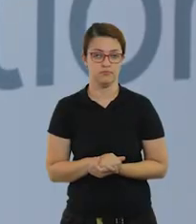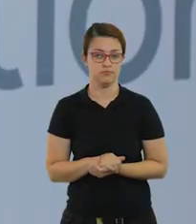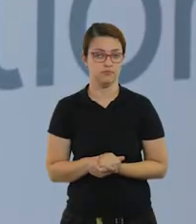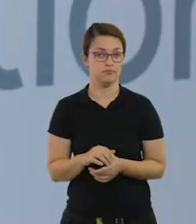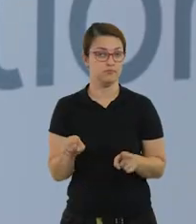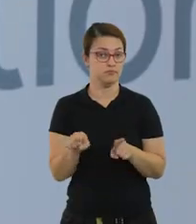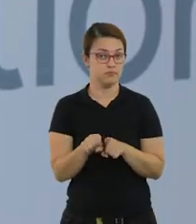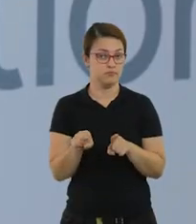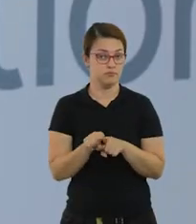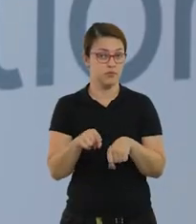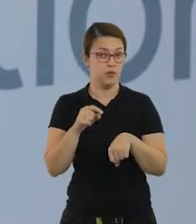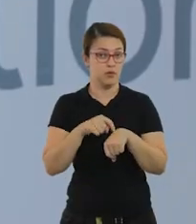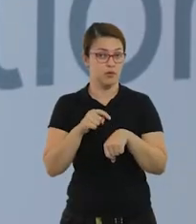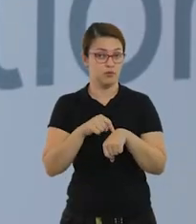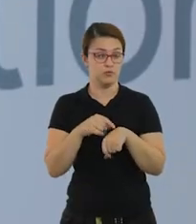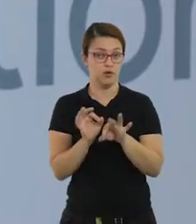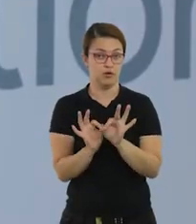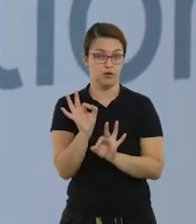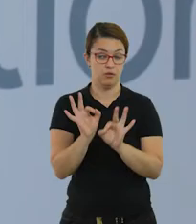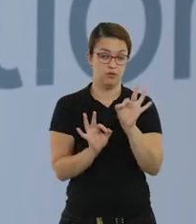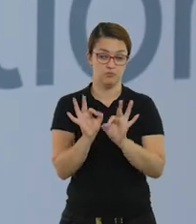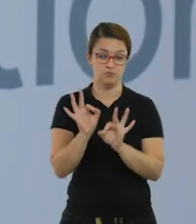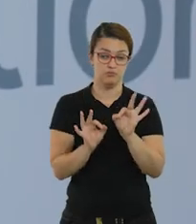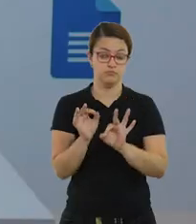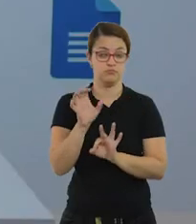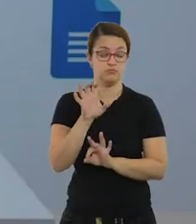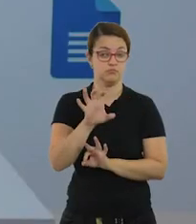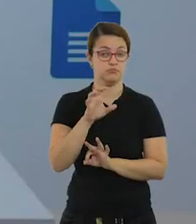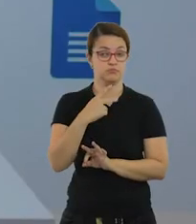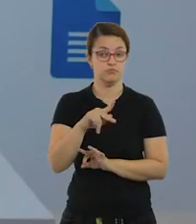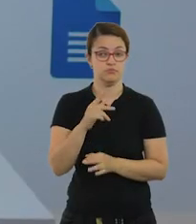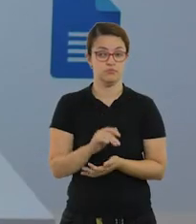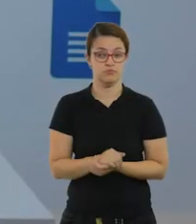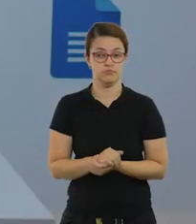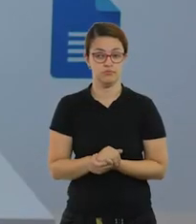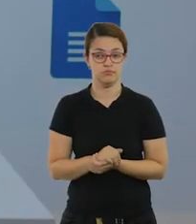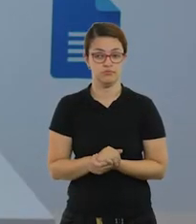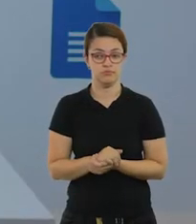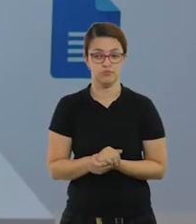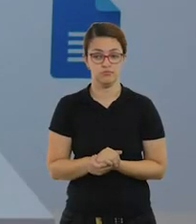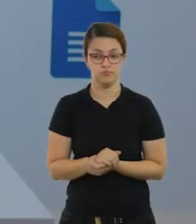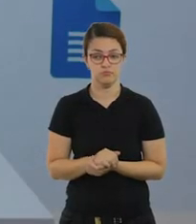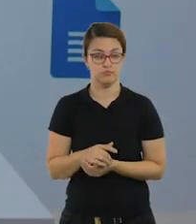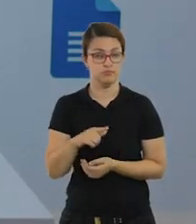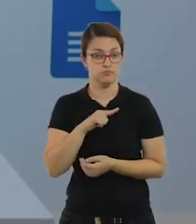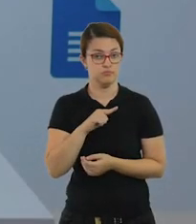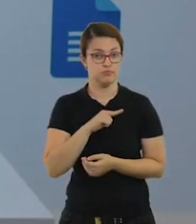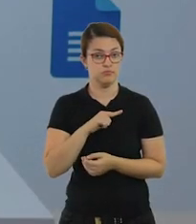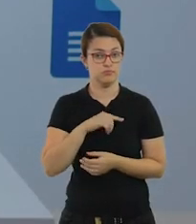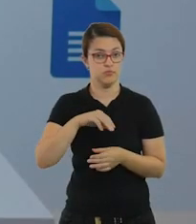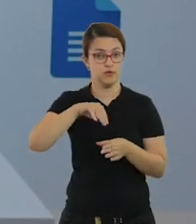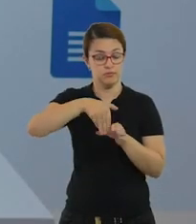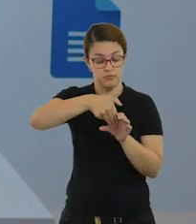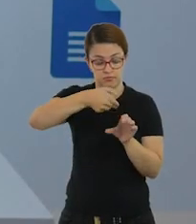E você vai poder decorar o seu reloginho como você quiser, tá? Aqui nós temos a sugestão de algumas